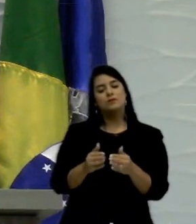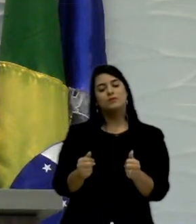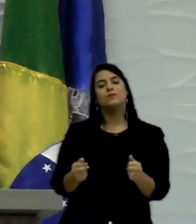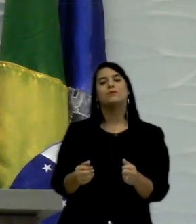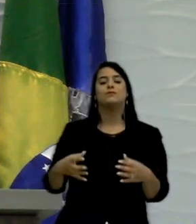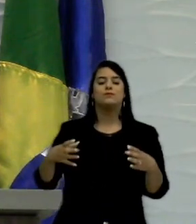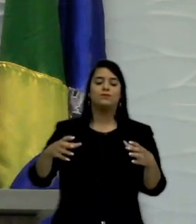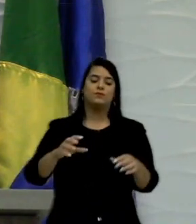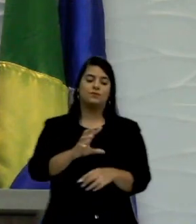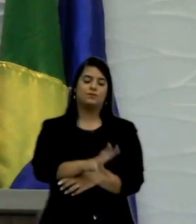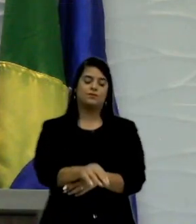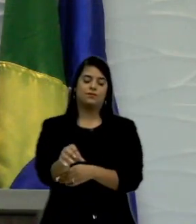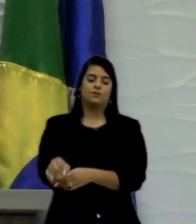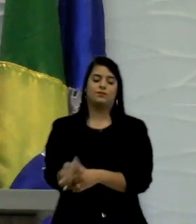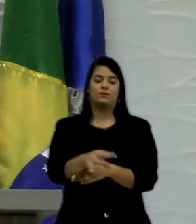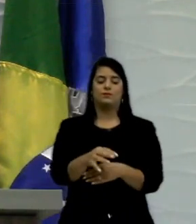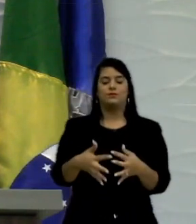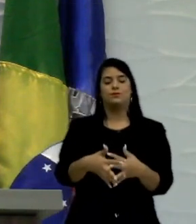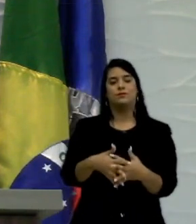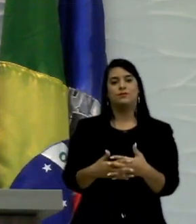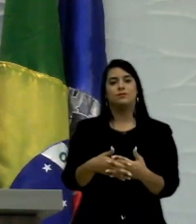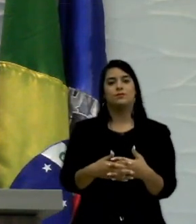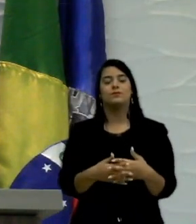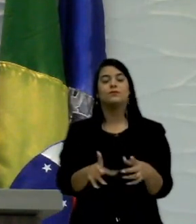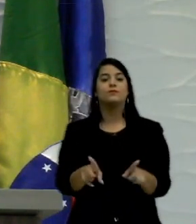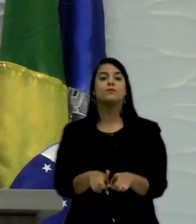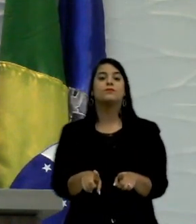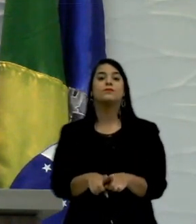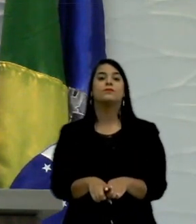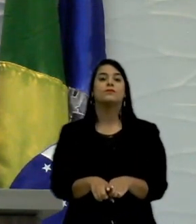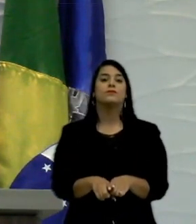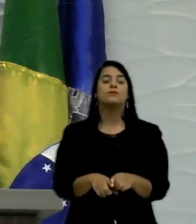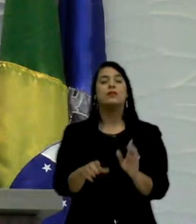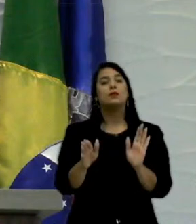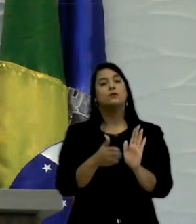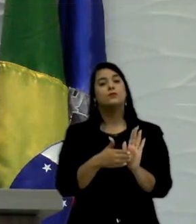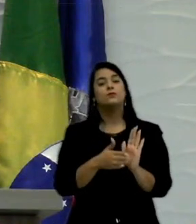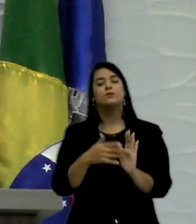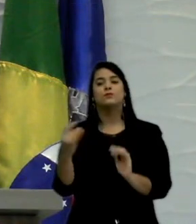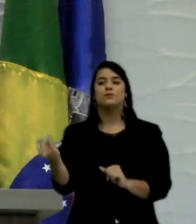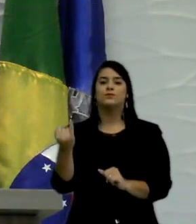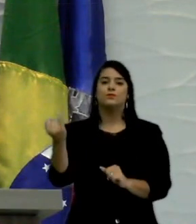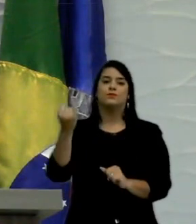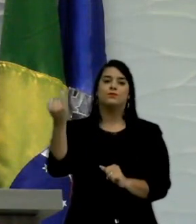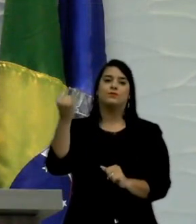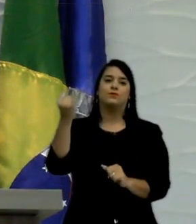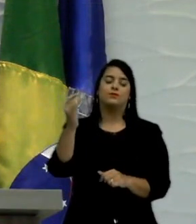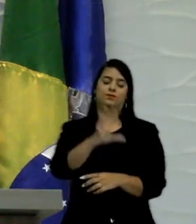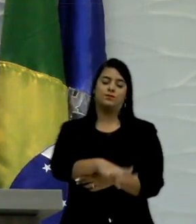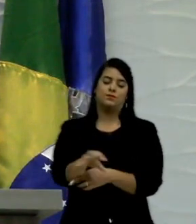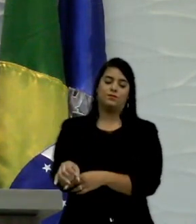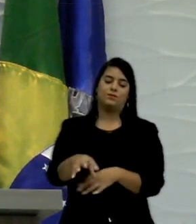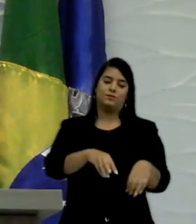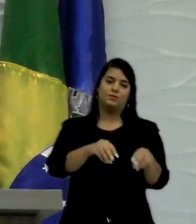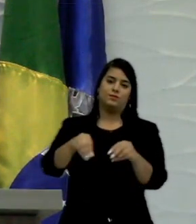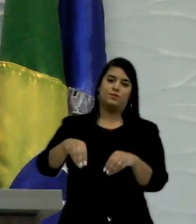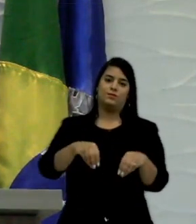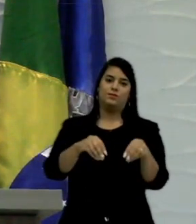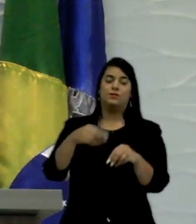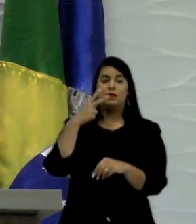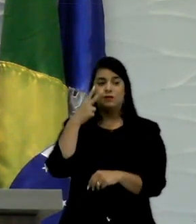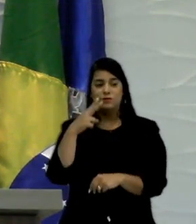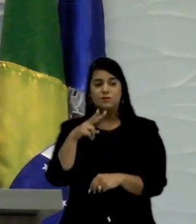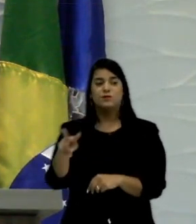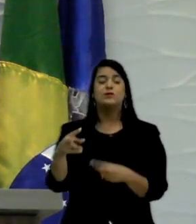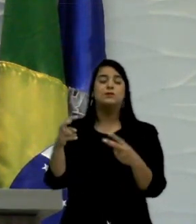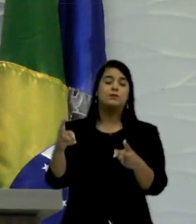está fazendo as escavações. E também, né, um programa importante de aração de terras, que vejo aqui muitos vereadores